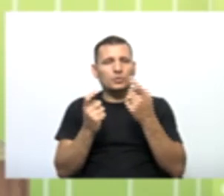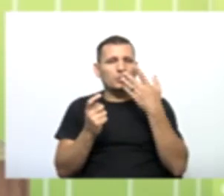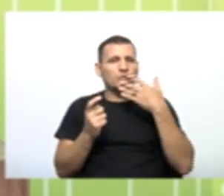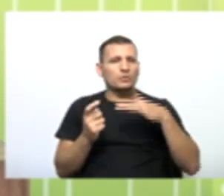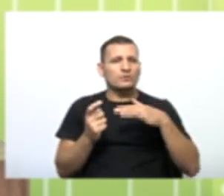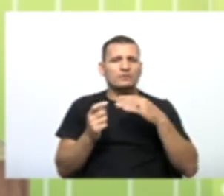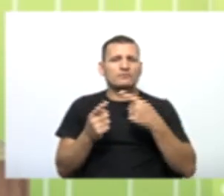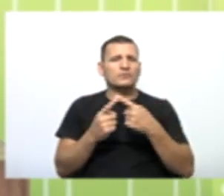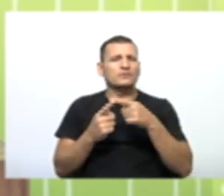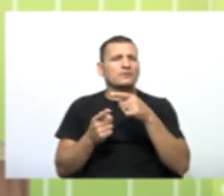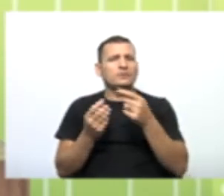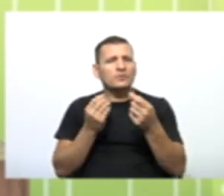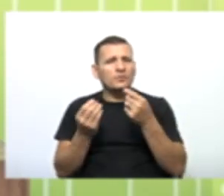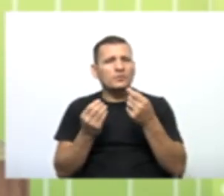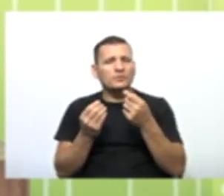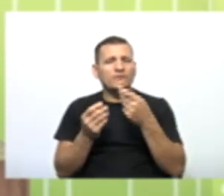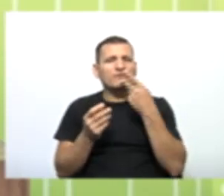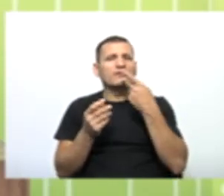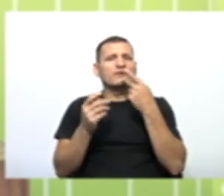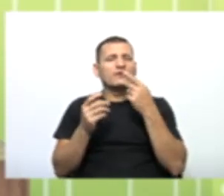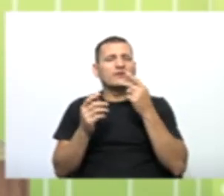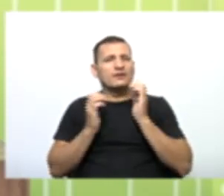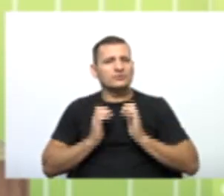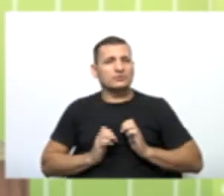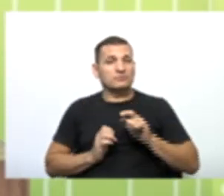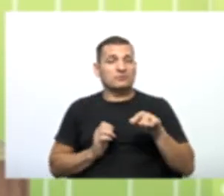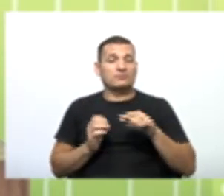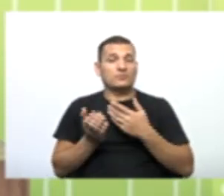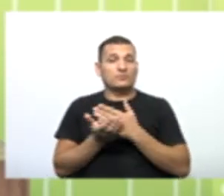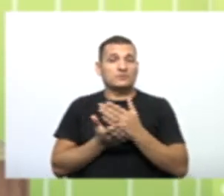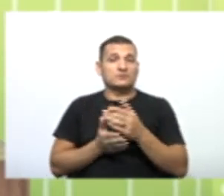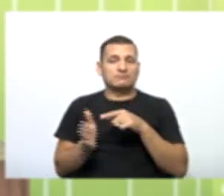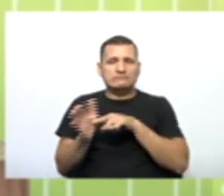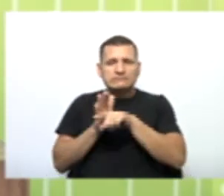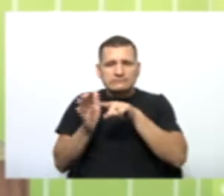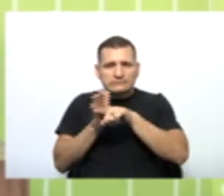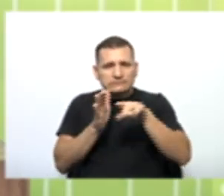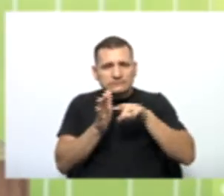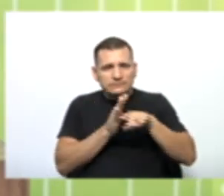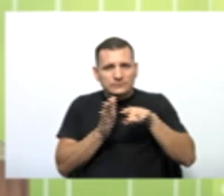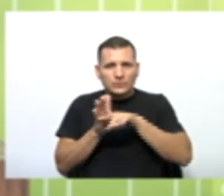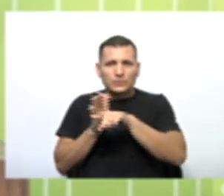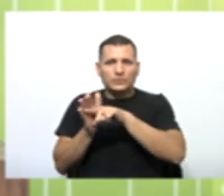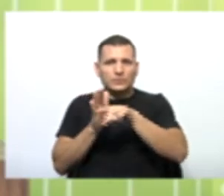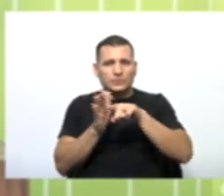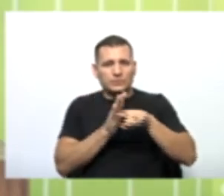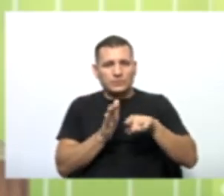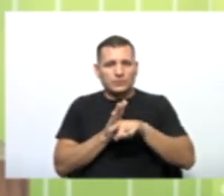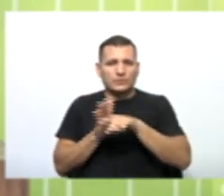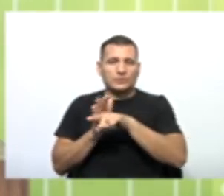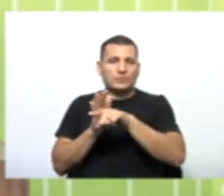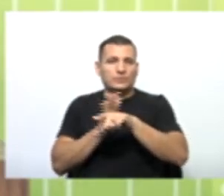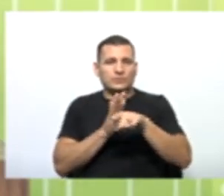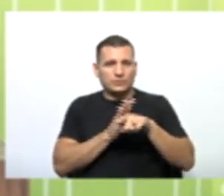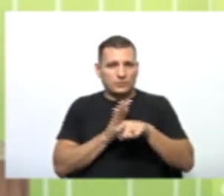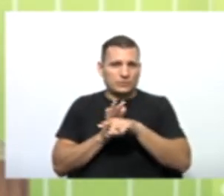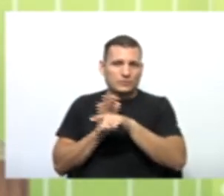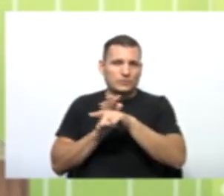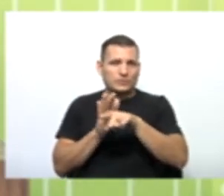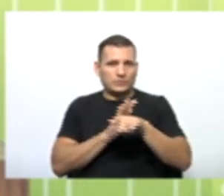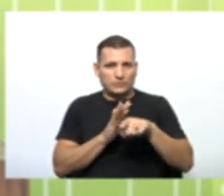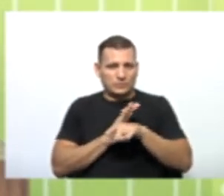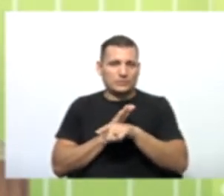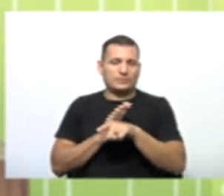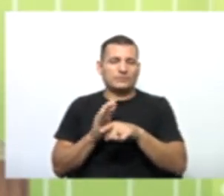ética? Ele vai começar a perguntar. Vai perguntar mesmo, assim, de encher a cabeça do pessoal